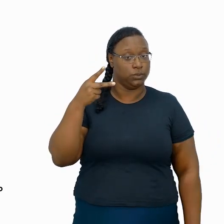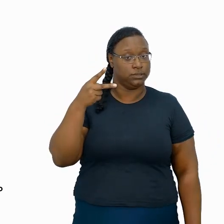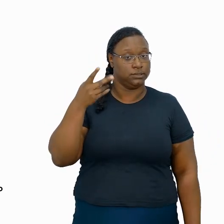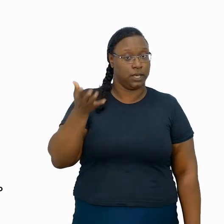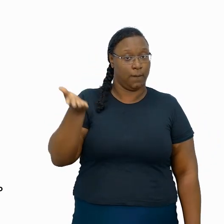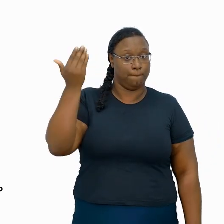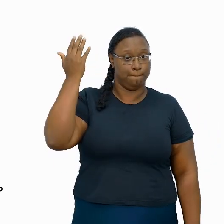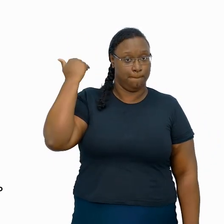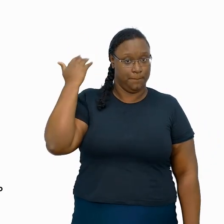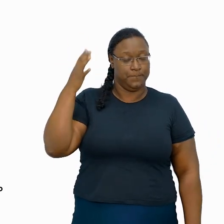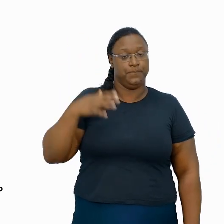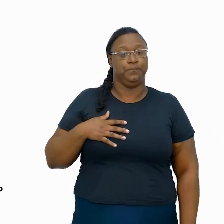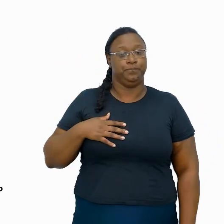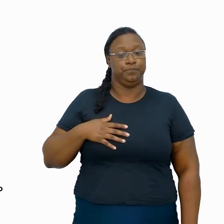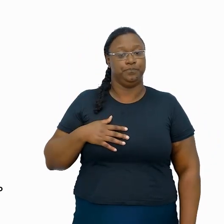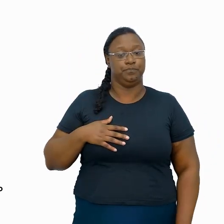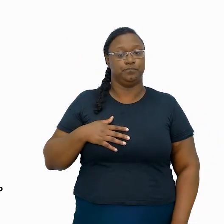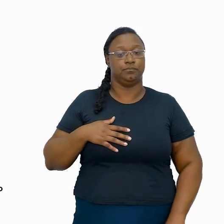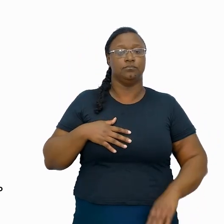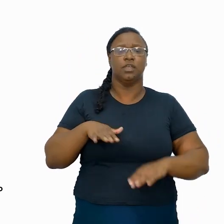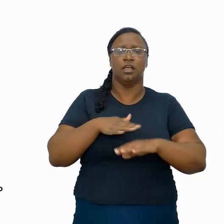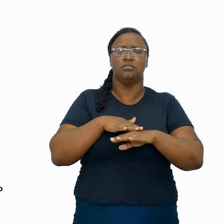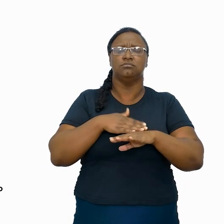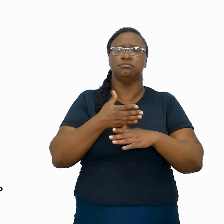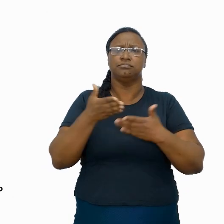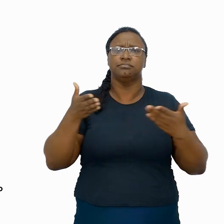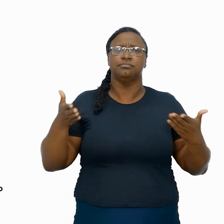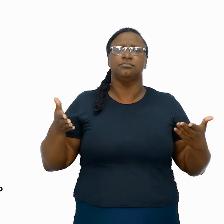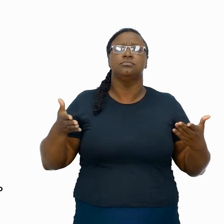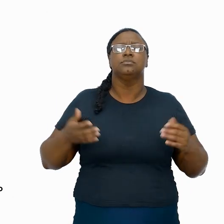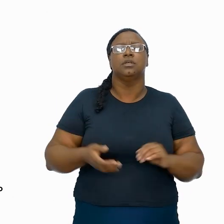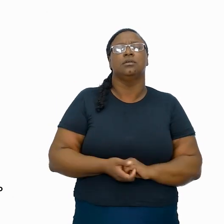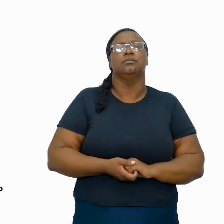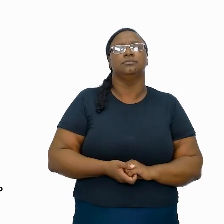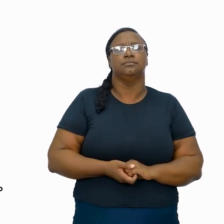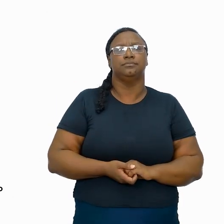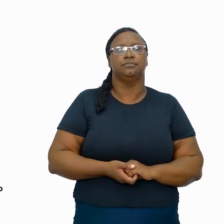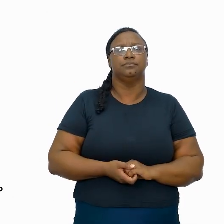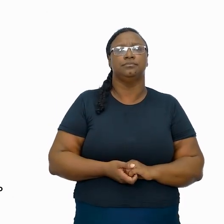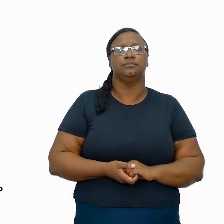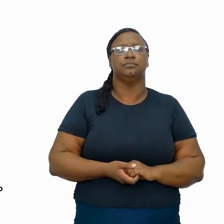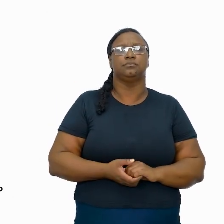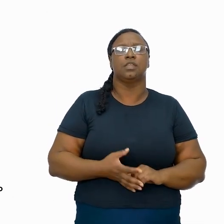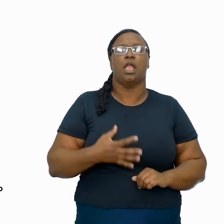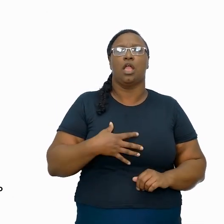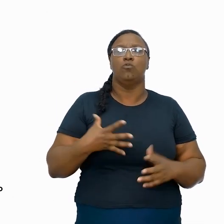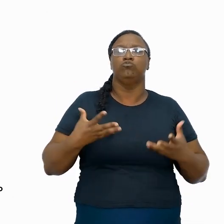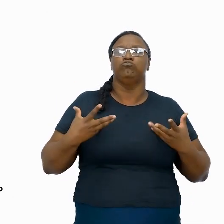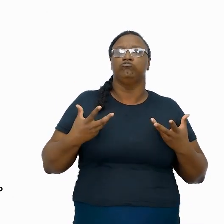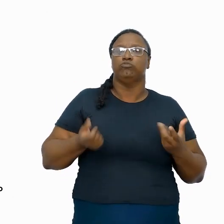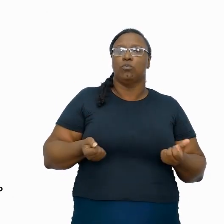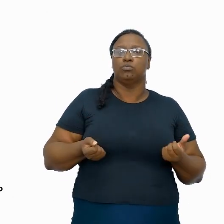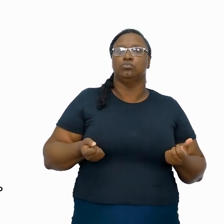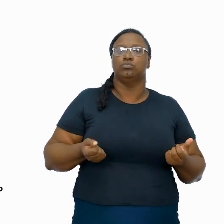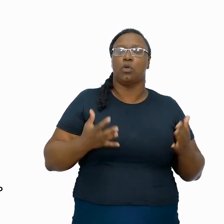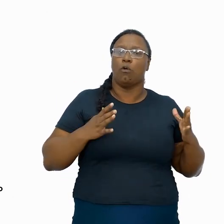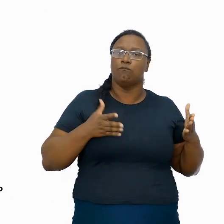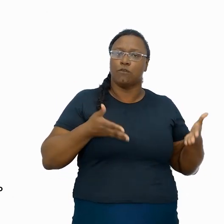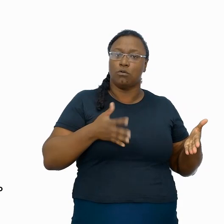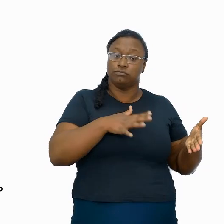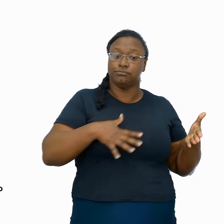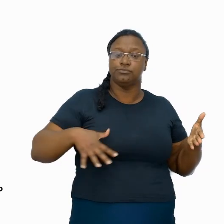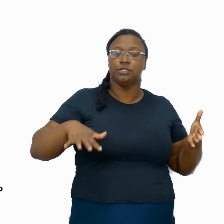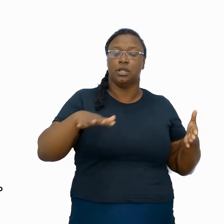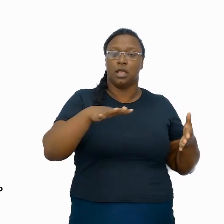2. Sugerimos, então, né, como forma de alcançar esses objetivos gerais,